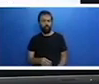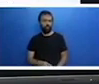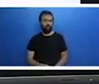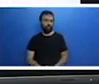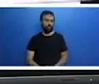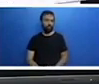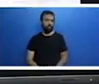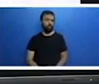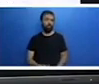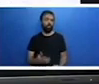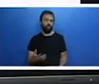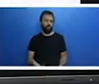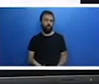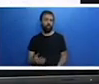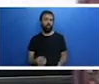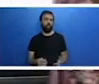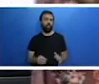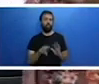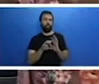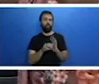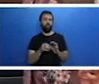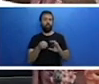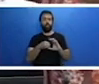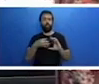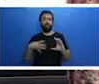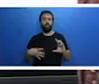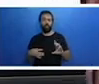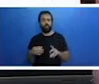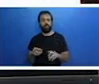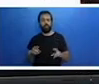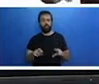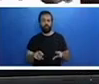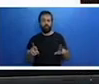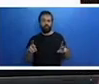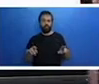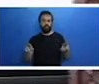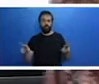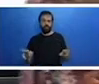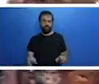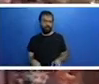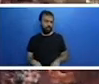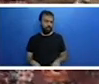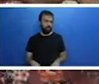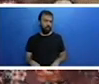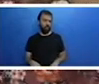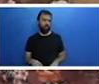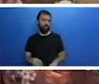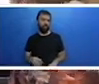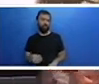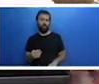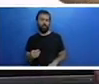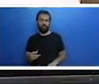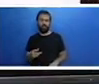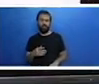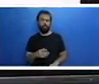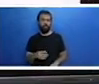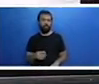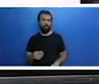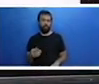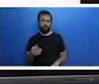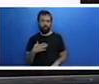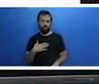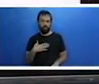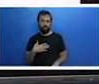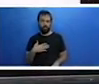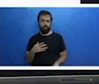não. Então, apesar de ter essas versões, vou defender o nosso. O nosso é mais gostoso. A nossa versão é mais gostosa